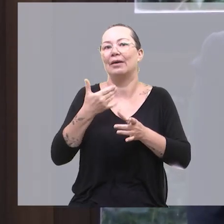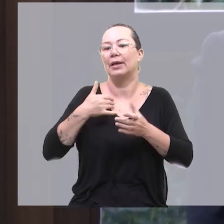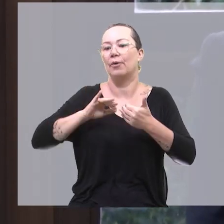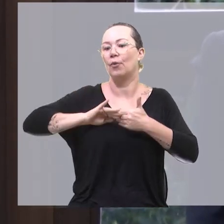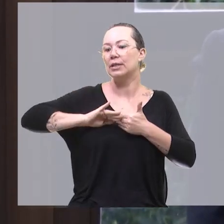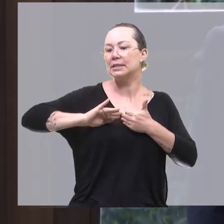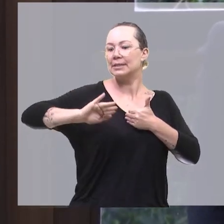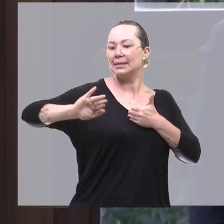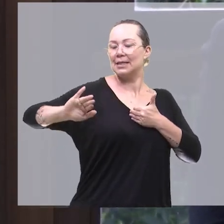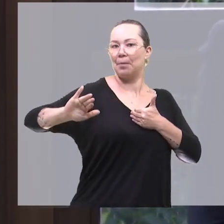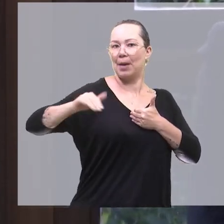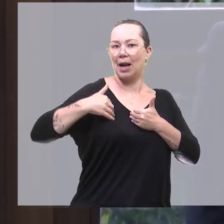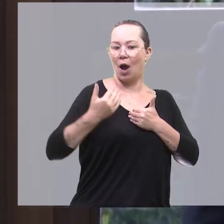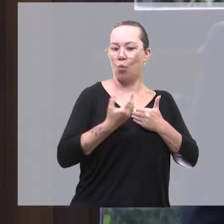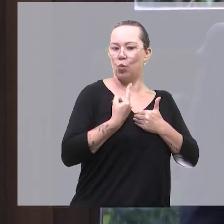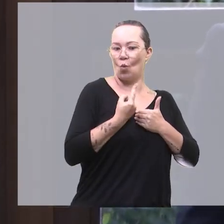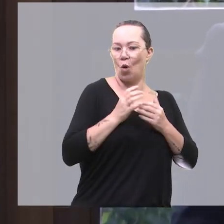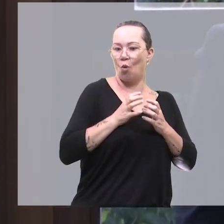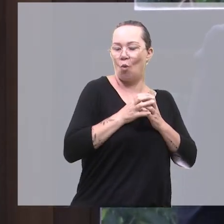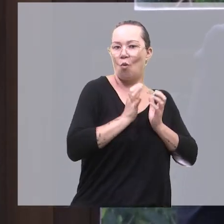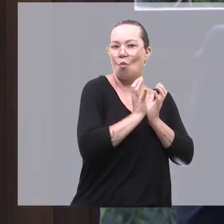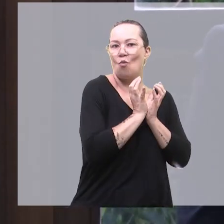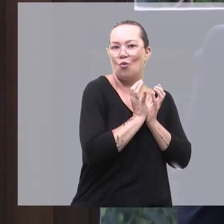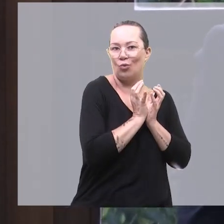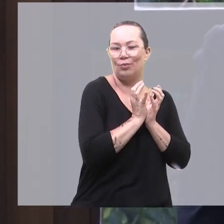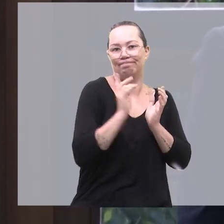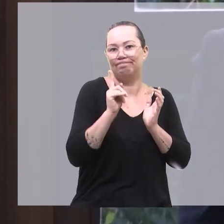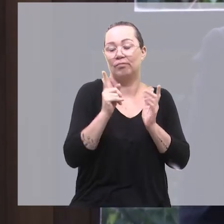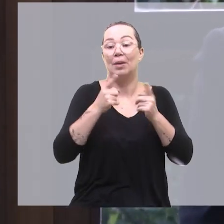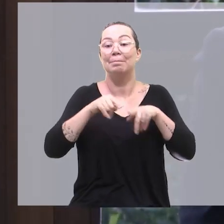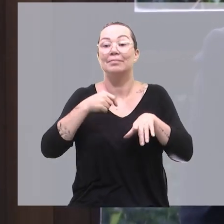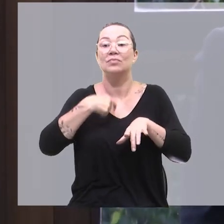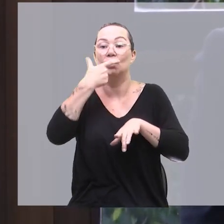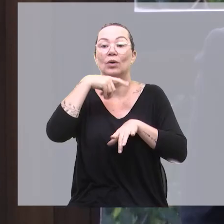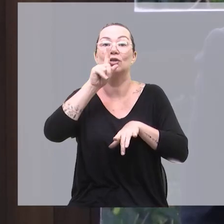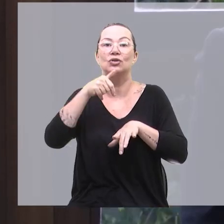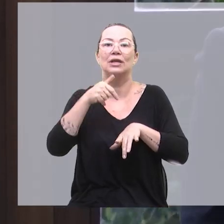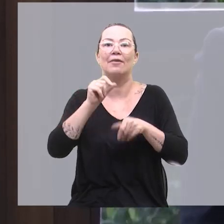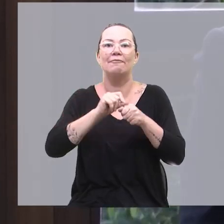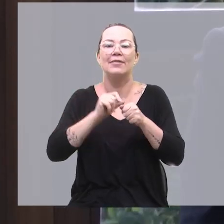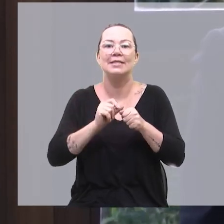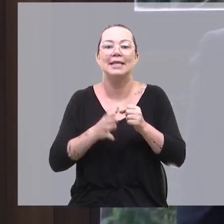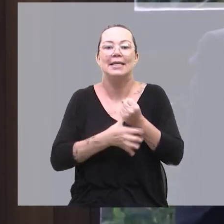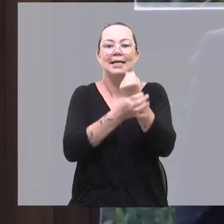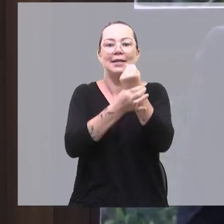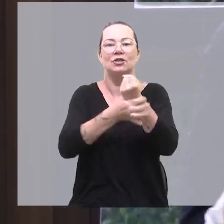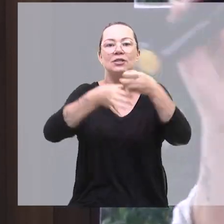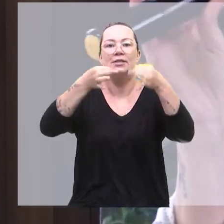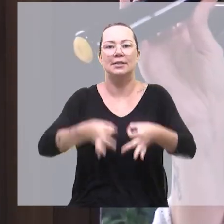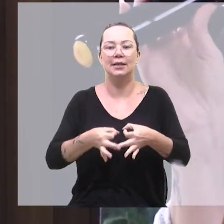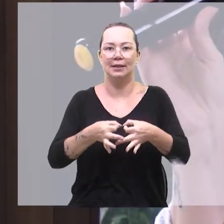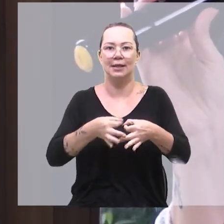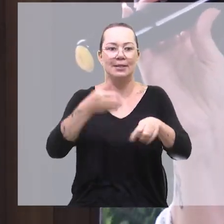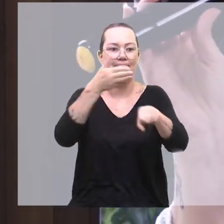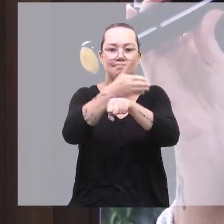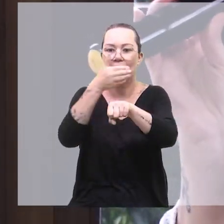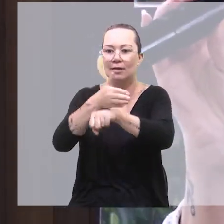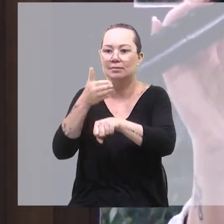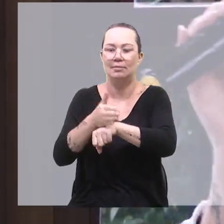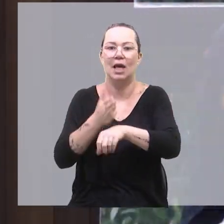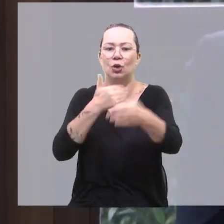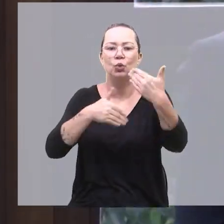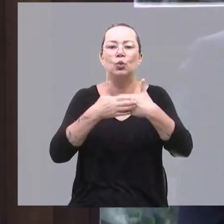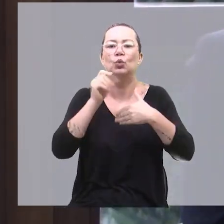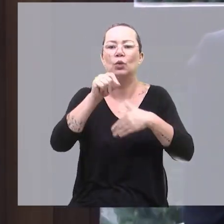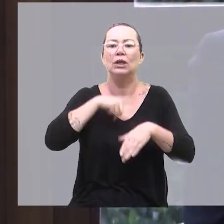segregar, né? Mas eu acho que é uma forma de garantir. A ideia dele é que ele garanta o acesso dessa pessoa a todos os serviços aos quais